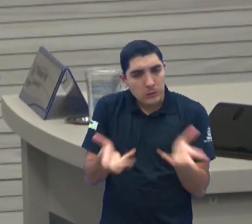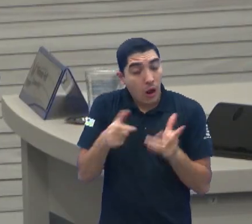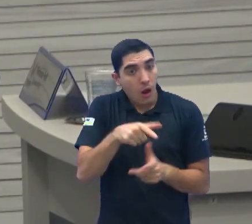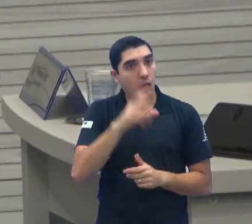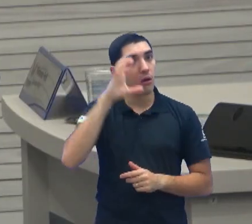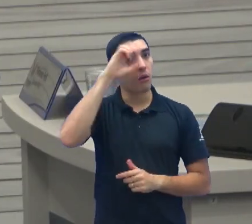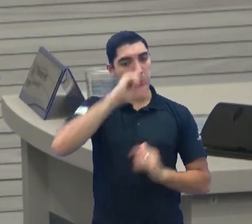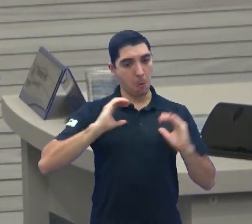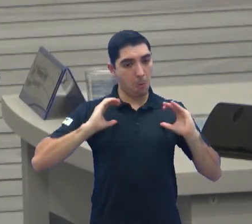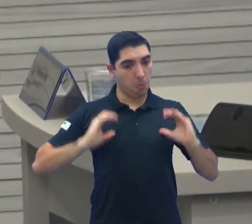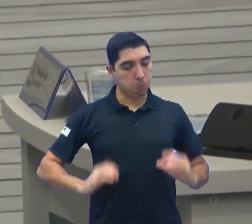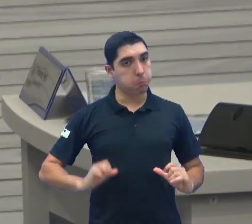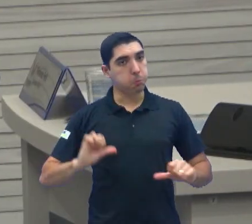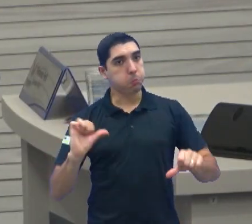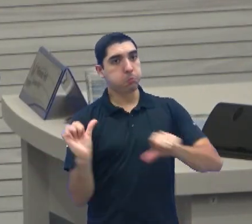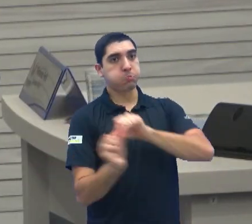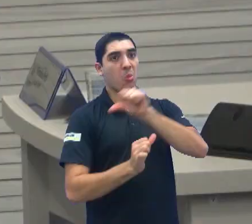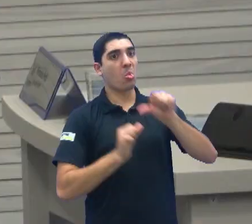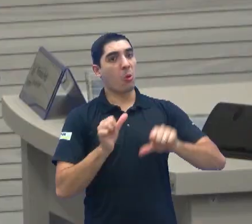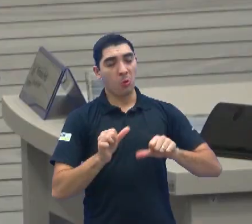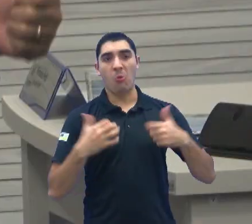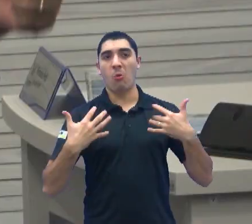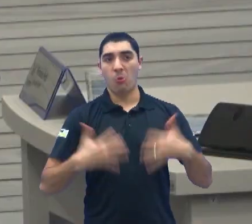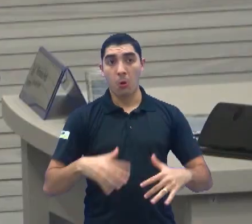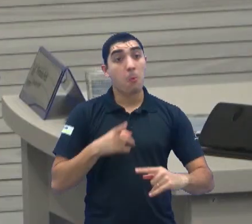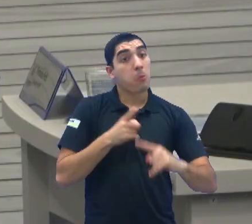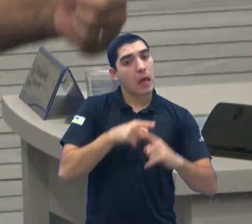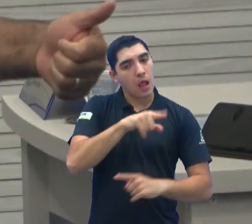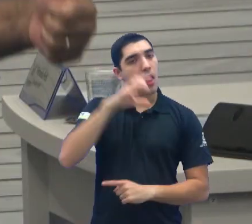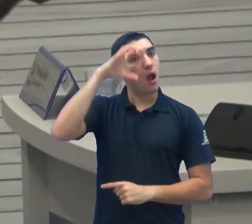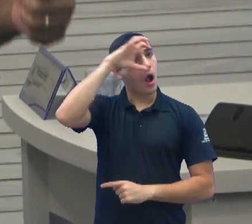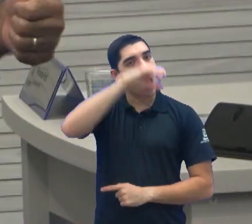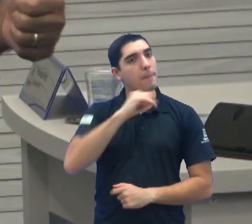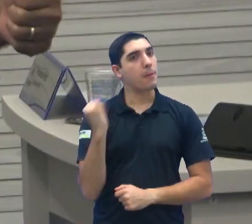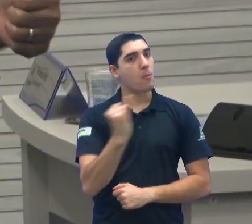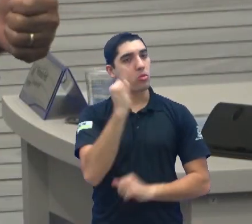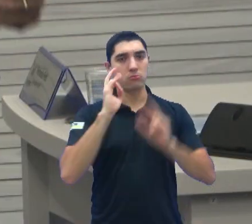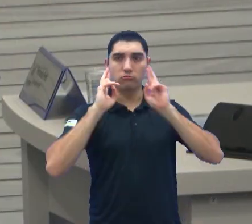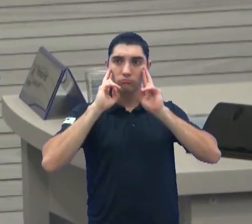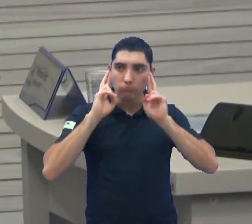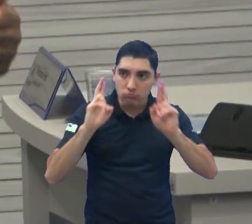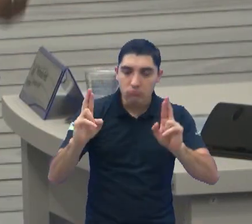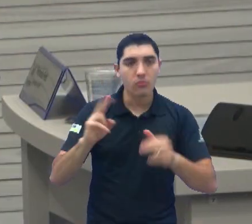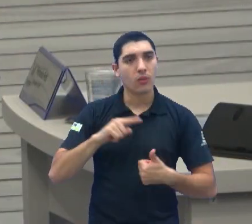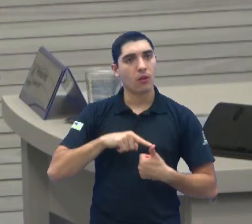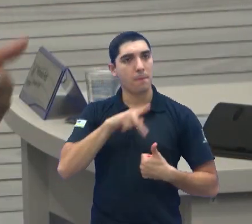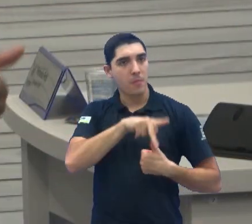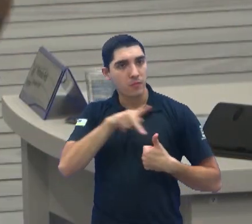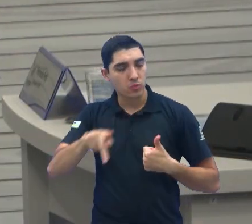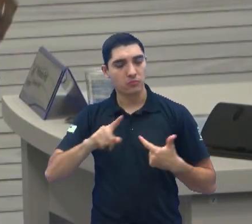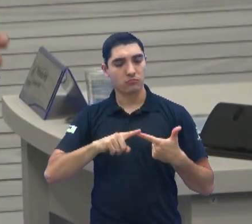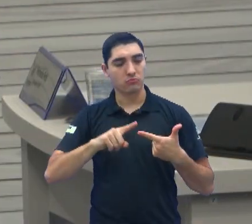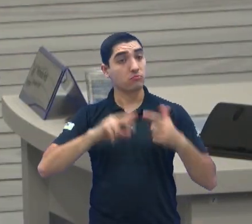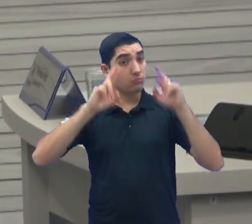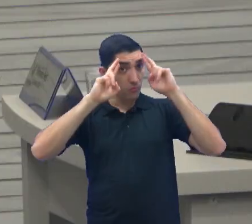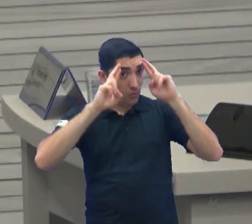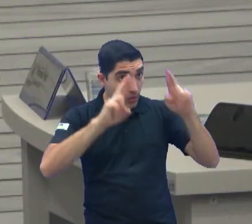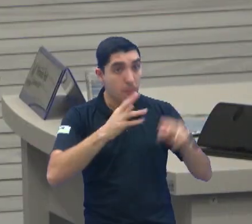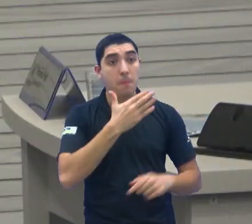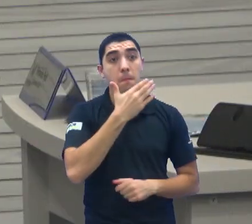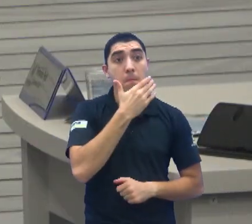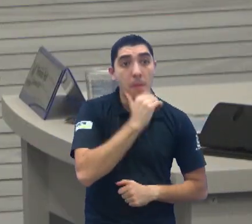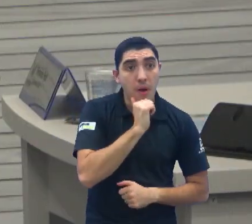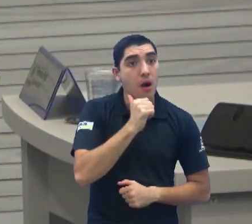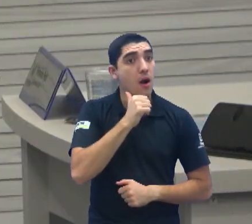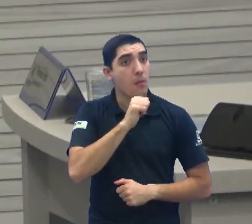casa, porque lá eles ensinam a eles respeitar o professor, ensinam a respeitar pai e mãe, ou